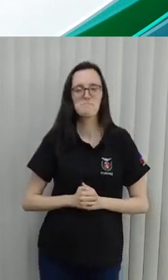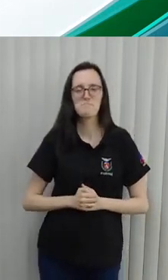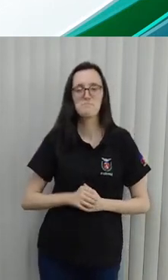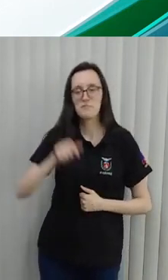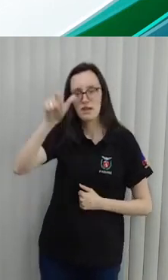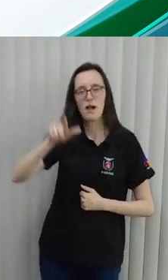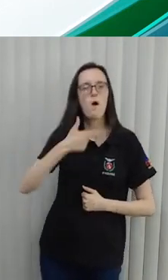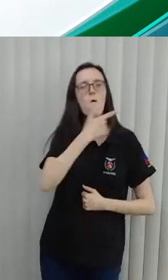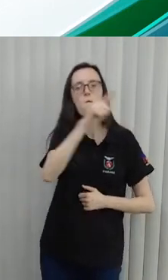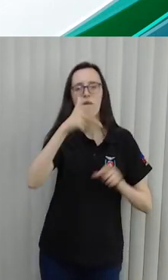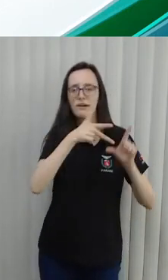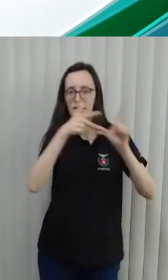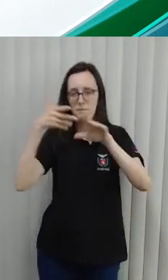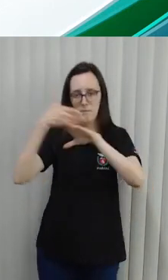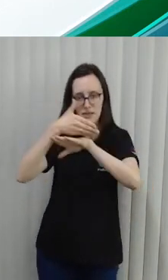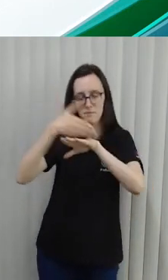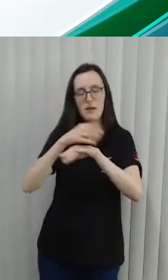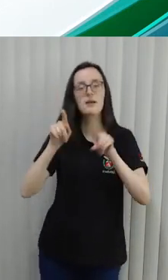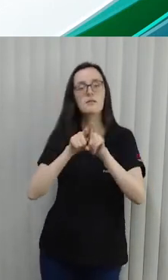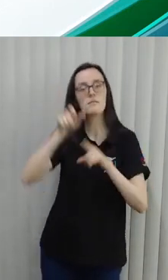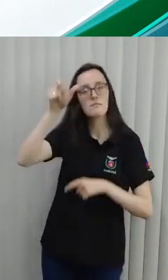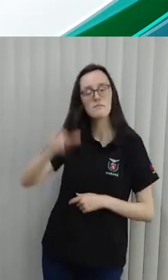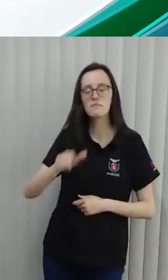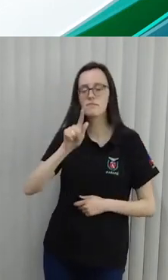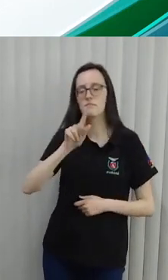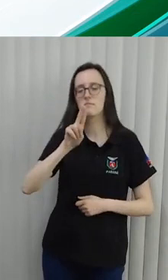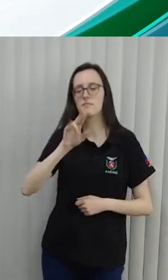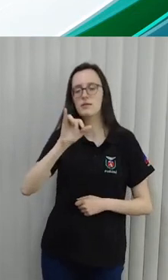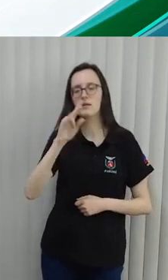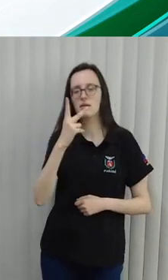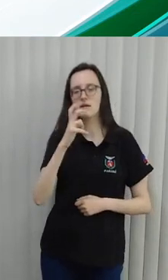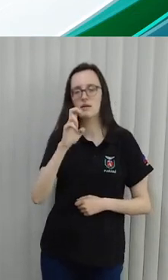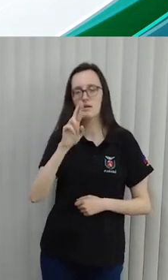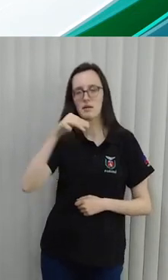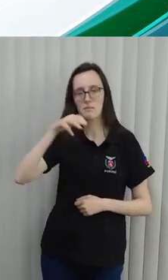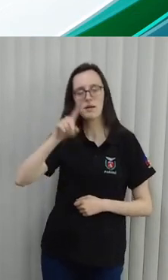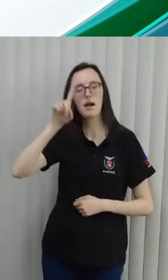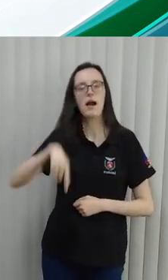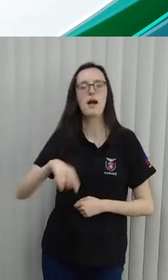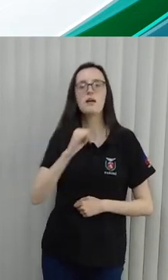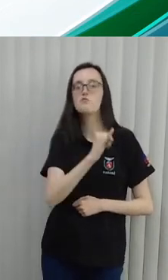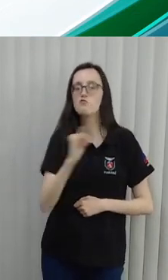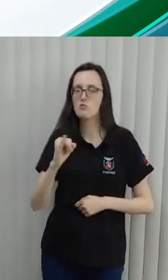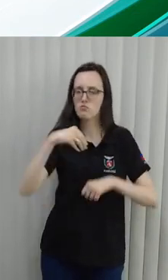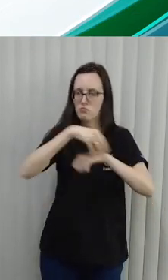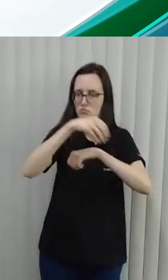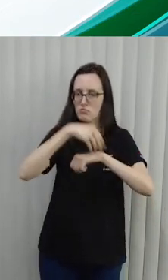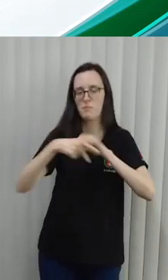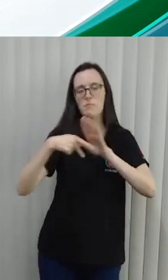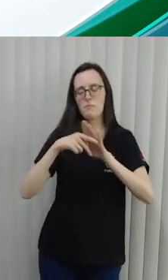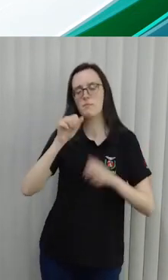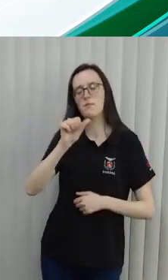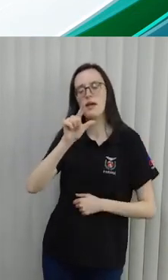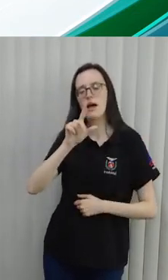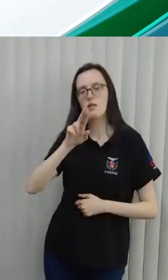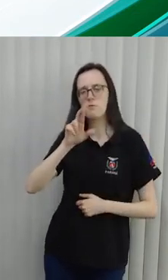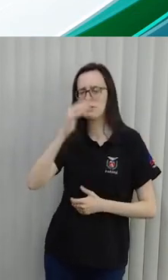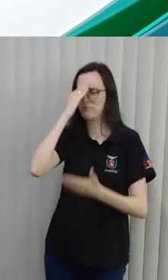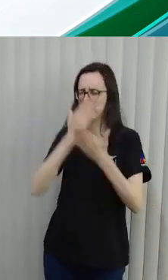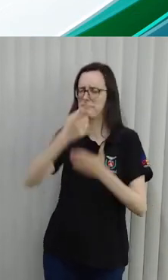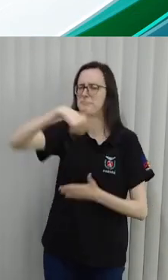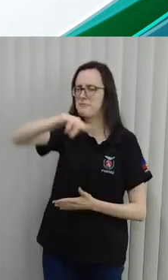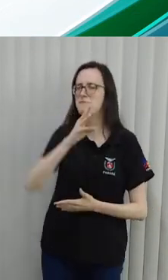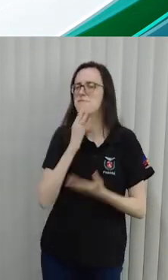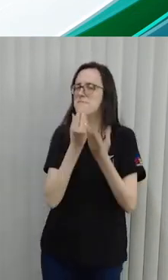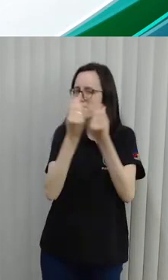de outras lives, né? E também o Guilherme Lima, que é instrutor da Alura, esse vocês conhecem bastante